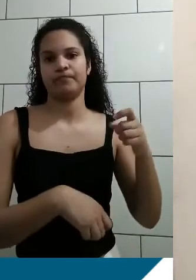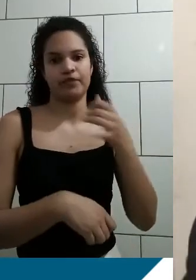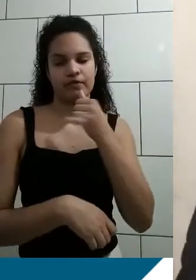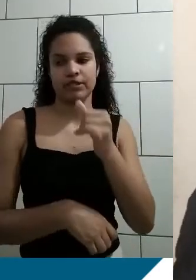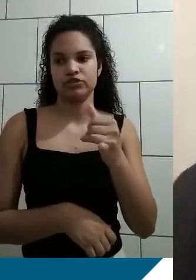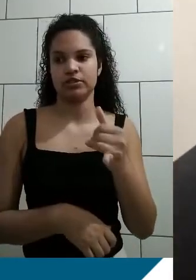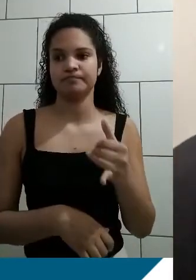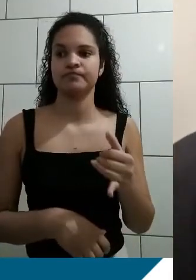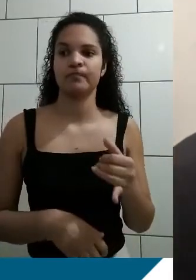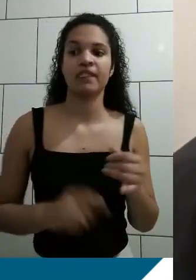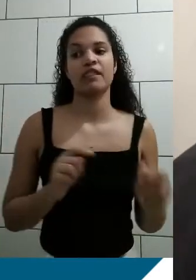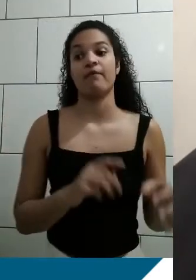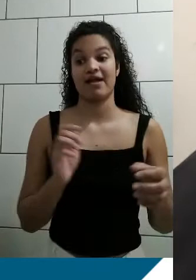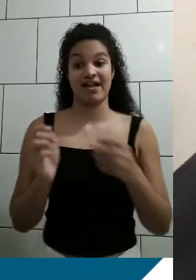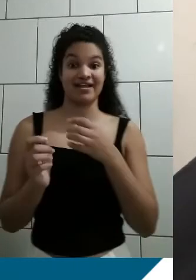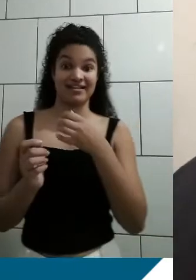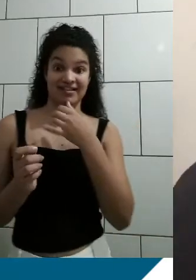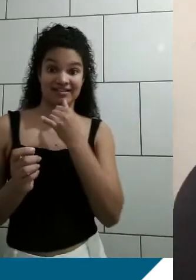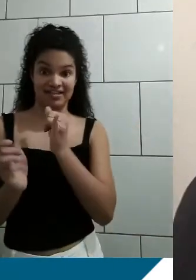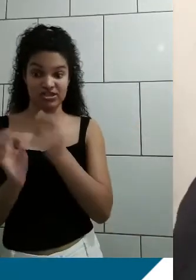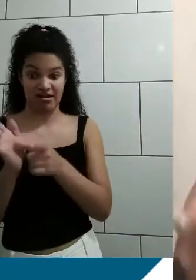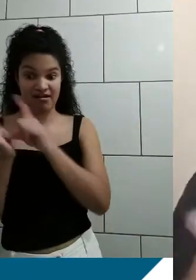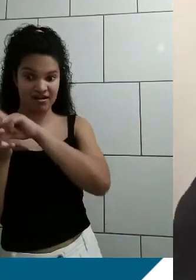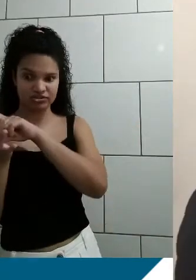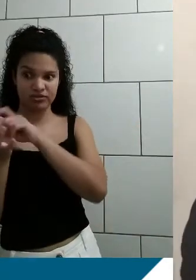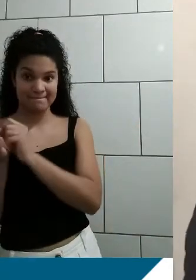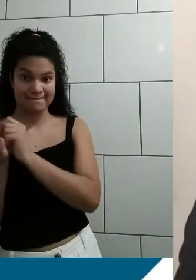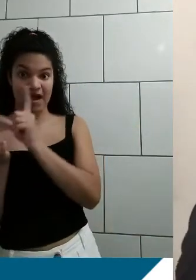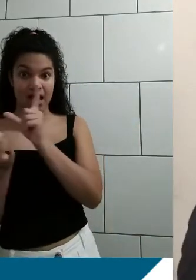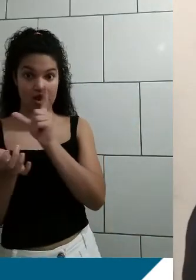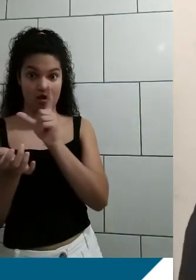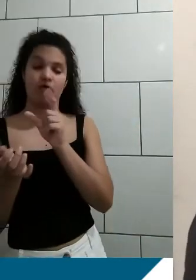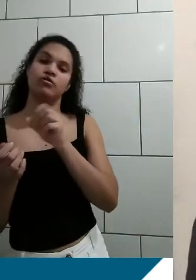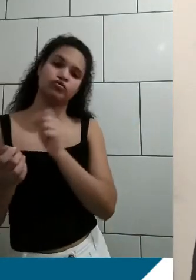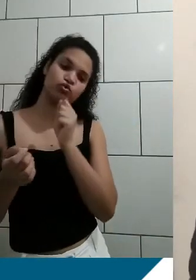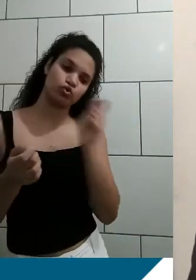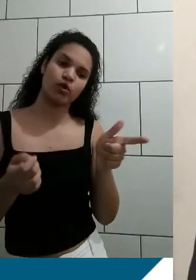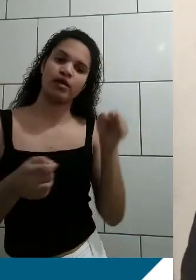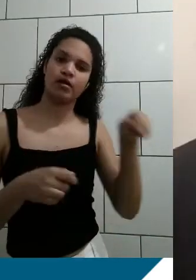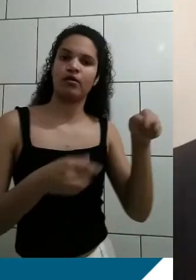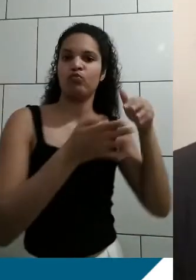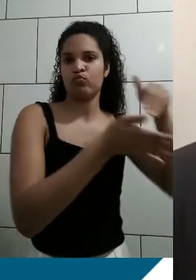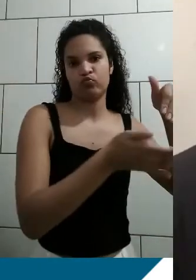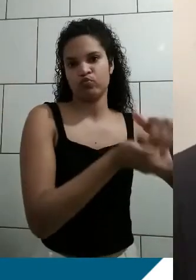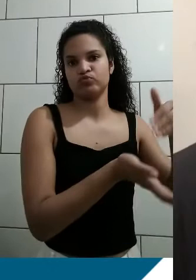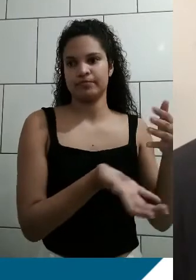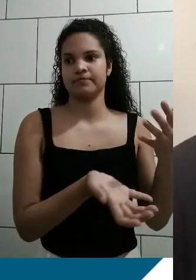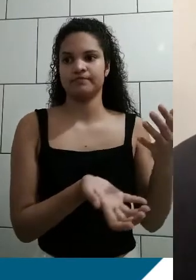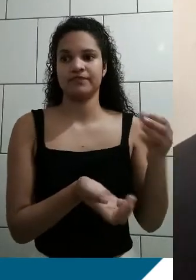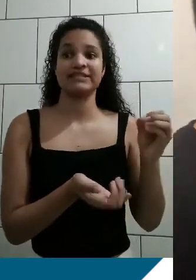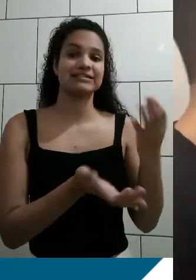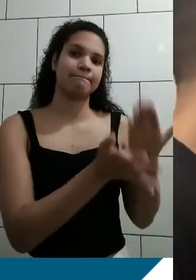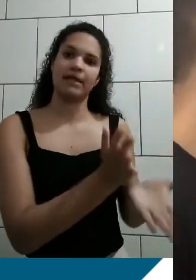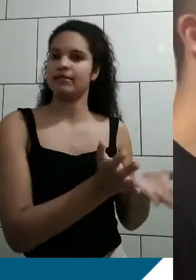mecânica depois, né, tendo em vista que se houve uma perda, né, não tem como esse valor se manter igual, tá bom? Para encerrar a nossa